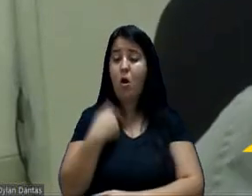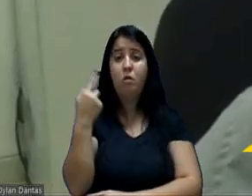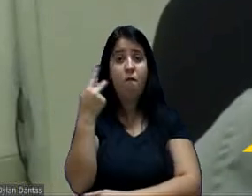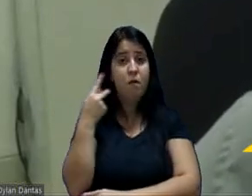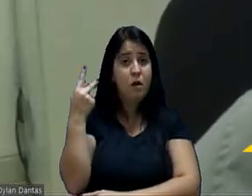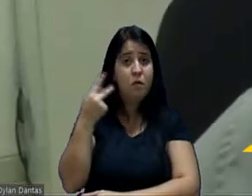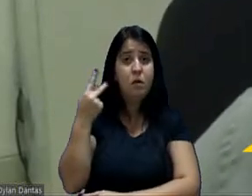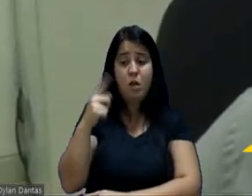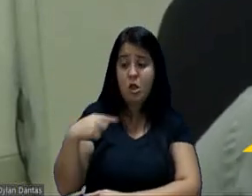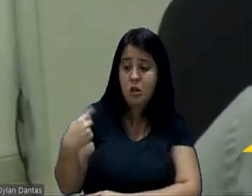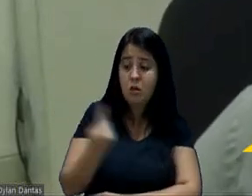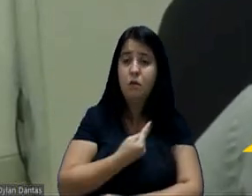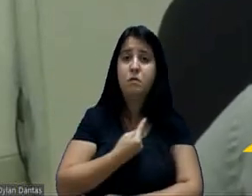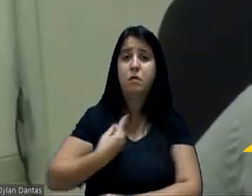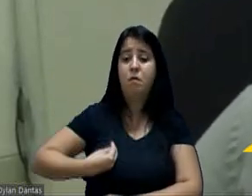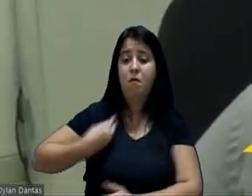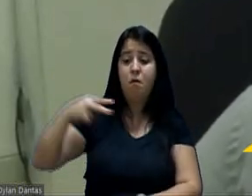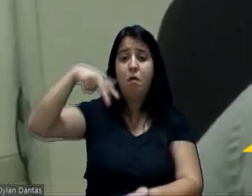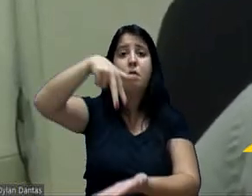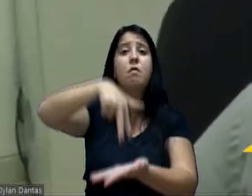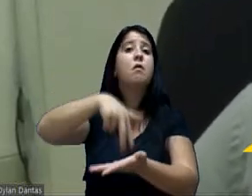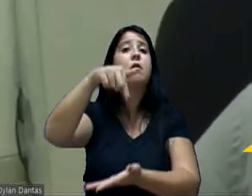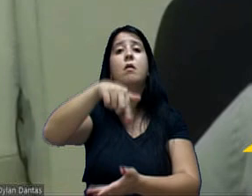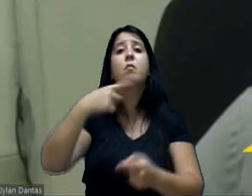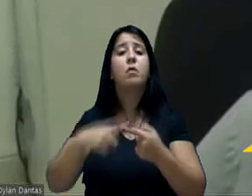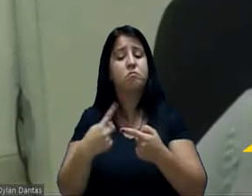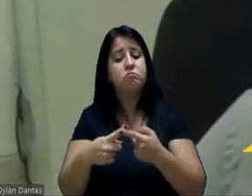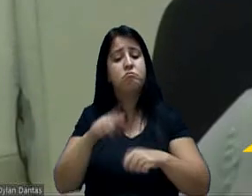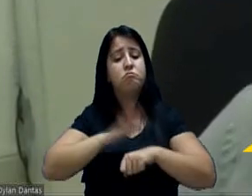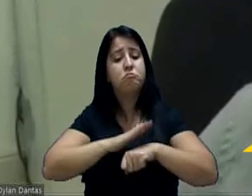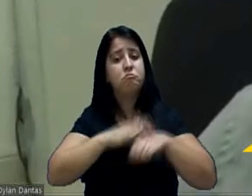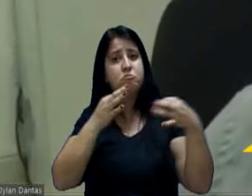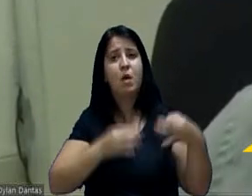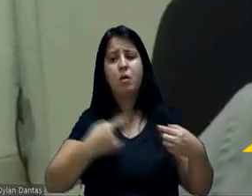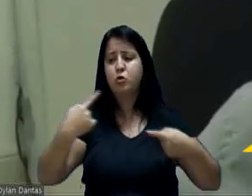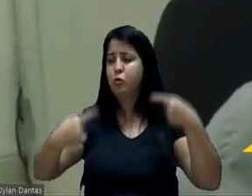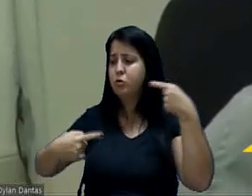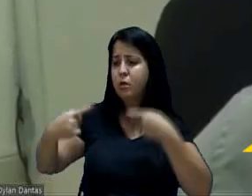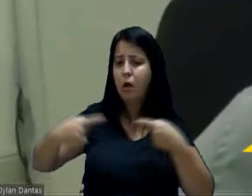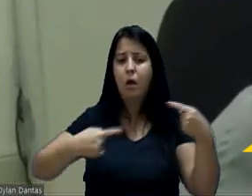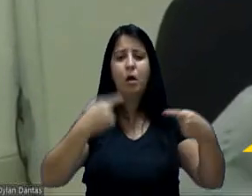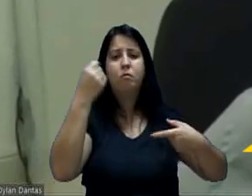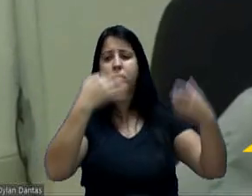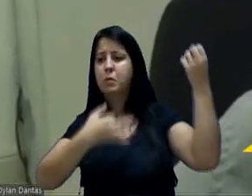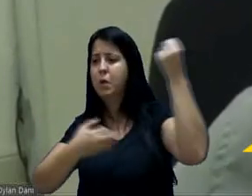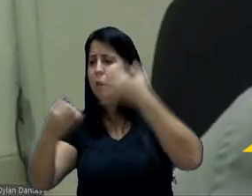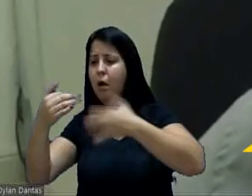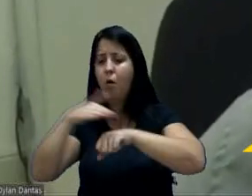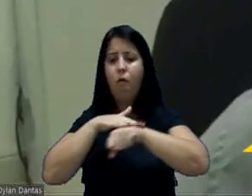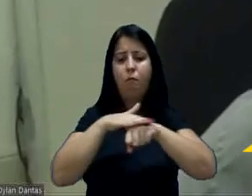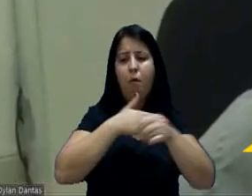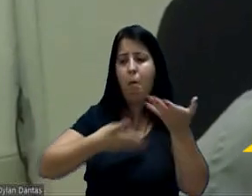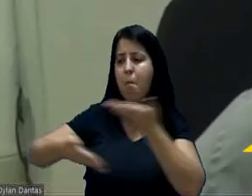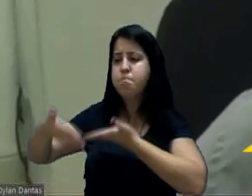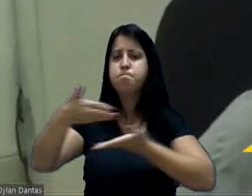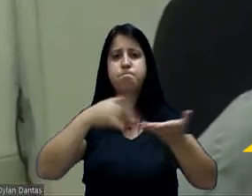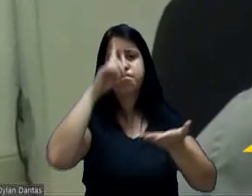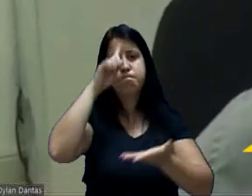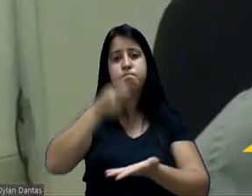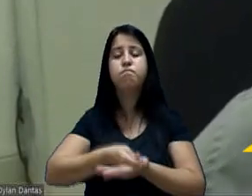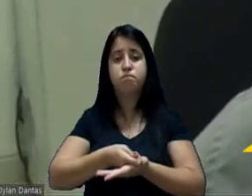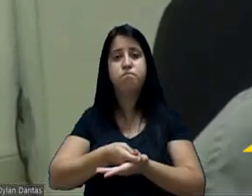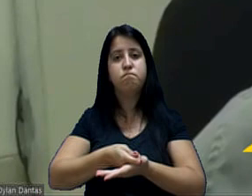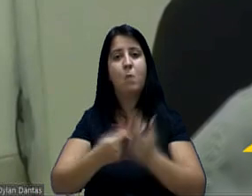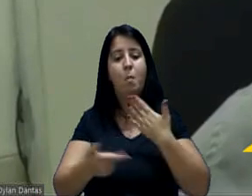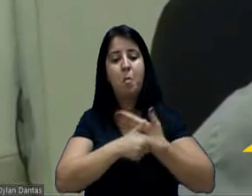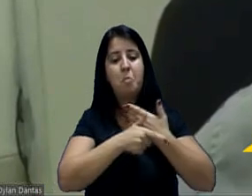como vereadores, estamos aqui exatamente para fazer isso, para discutir, para dialogar, tá bom? E para tomar decisão. Esse é o